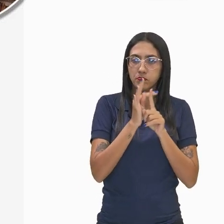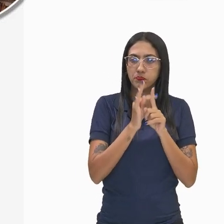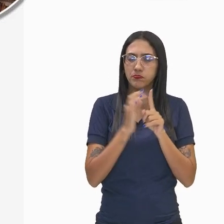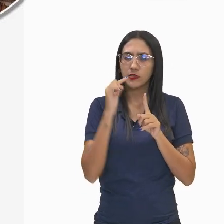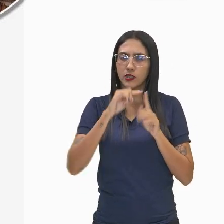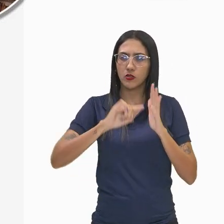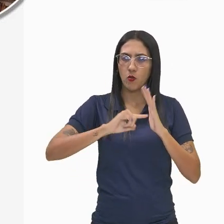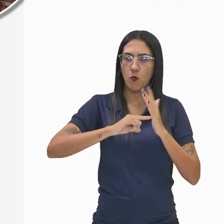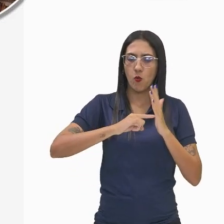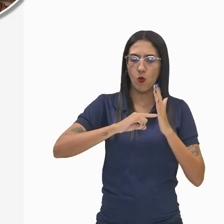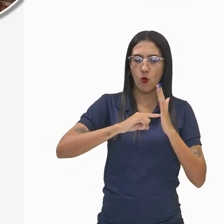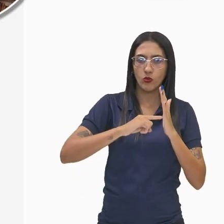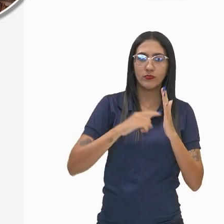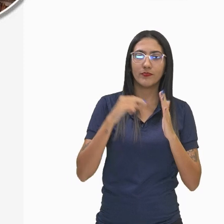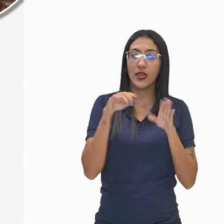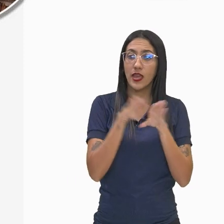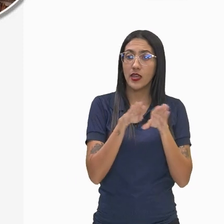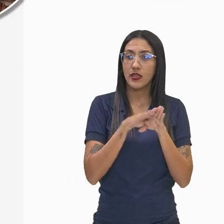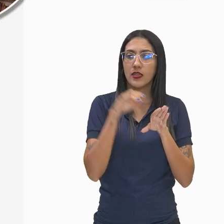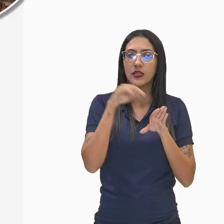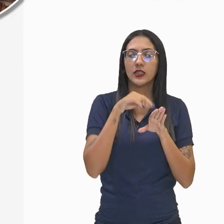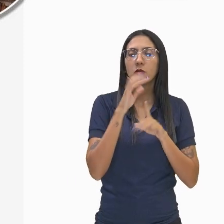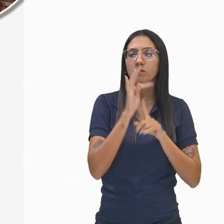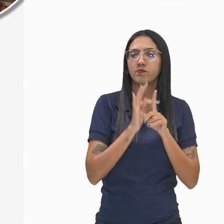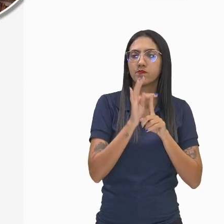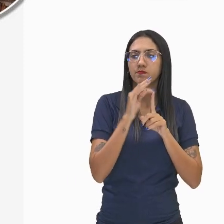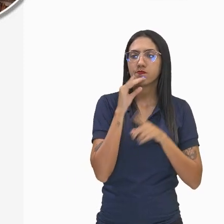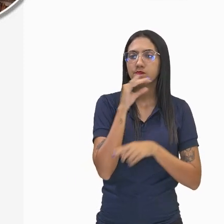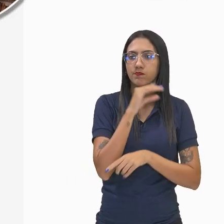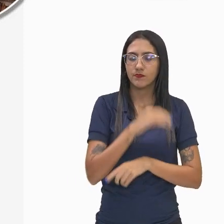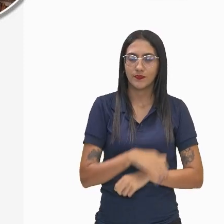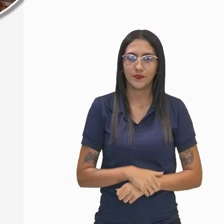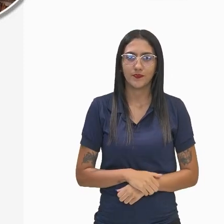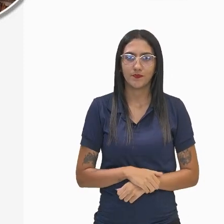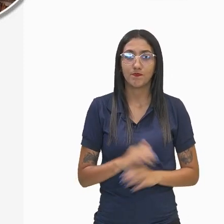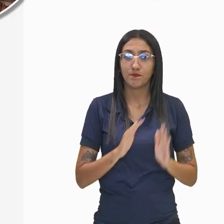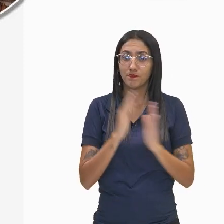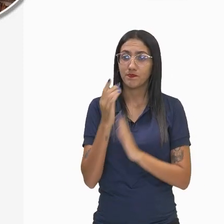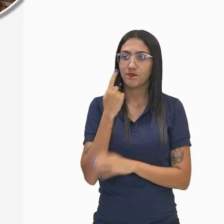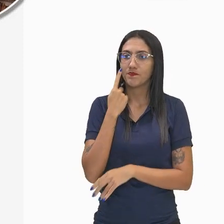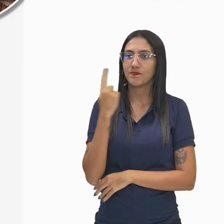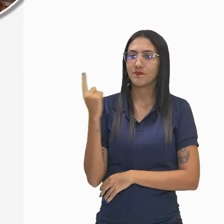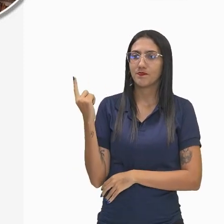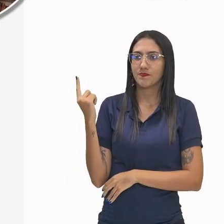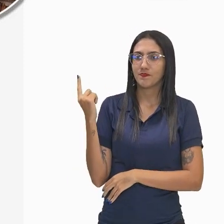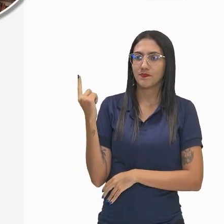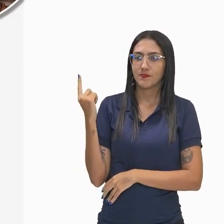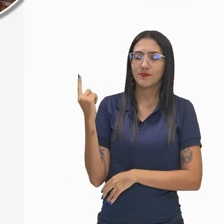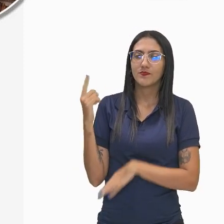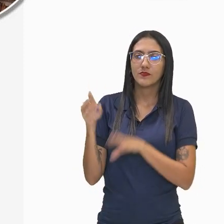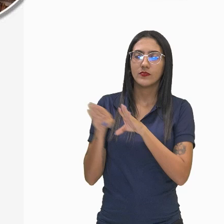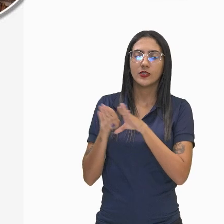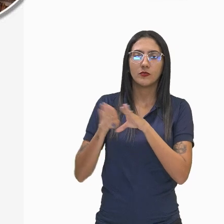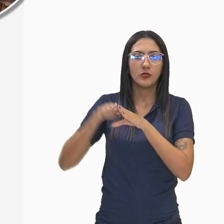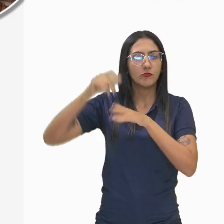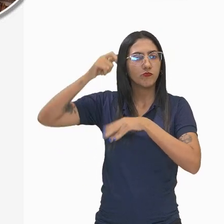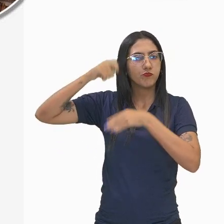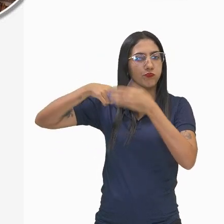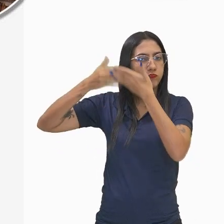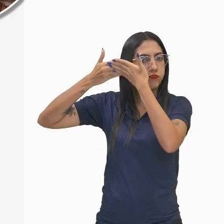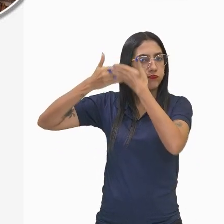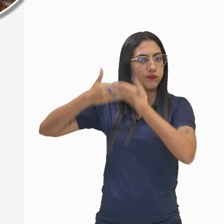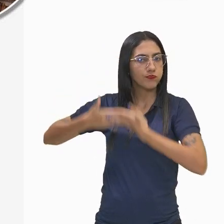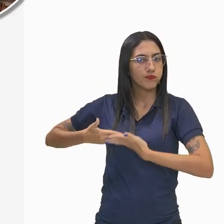ventilador também se aquece. Temos por último ali a prancha, né, a famosa chapinha, né, que é